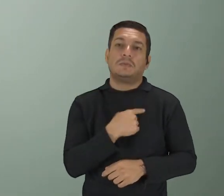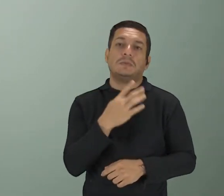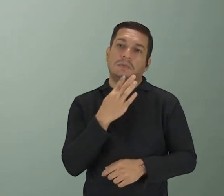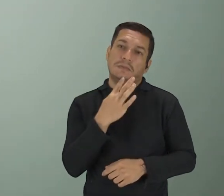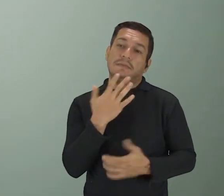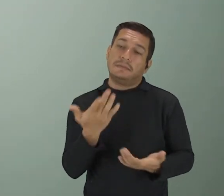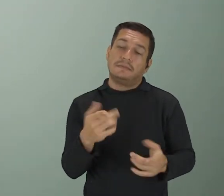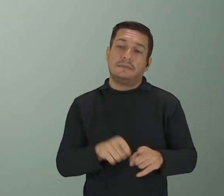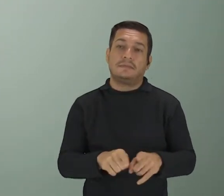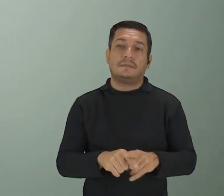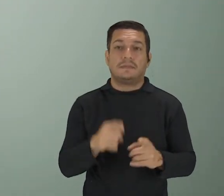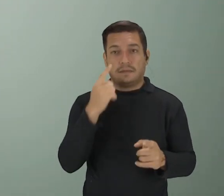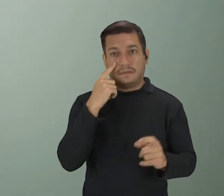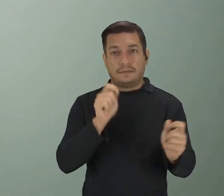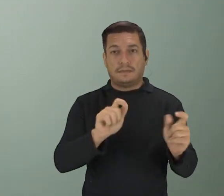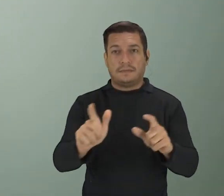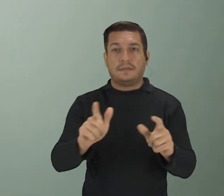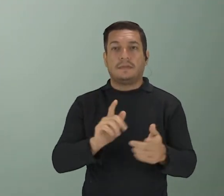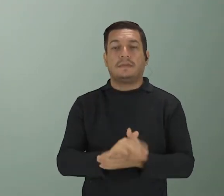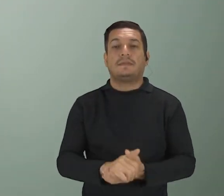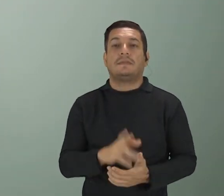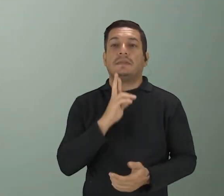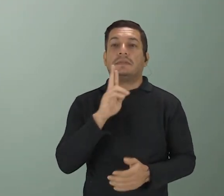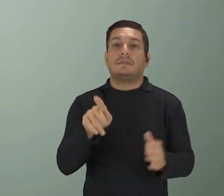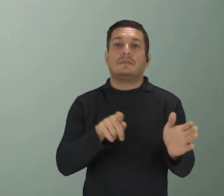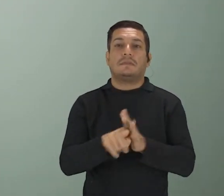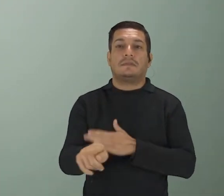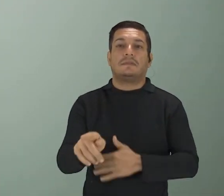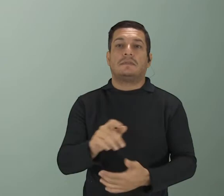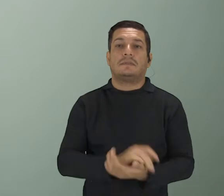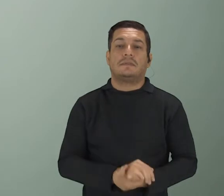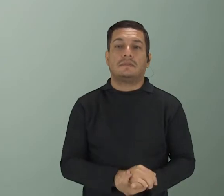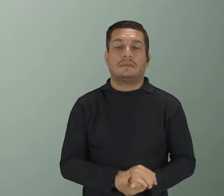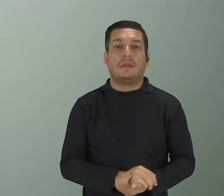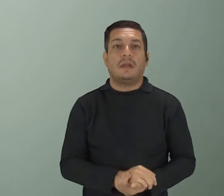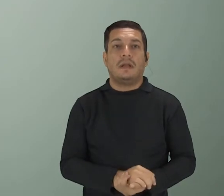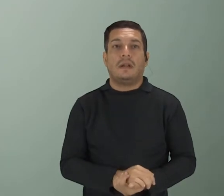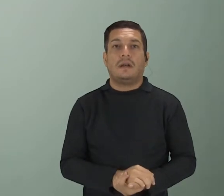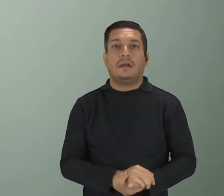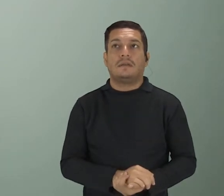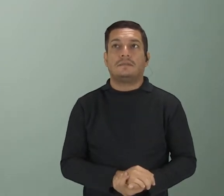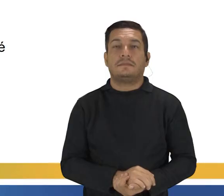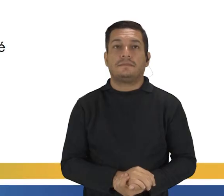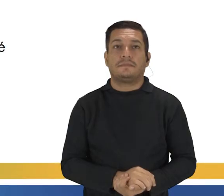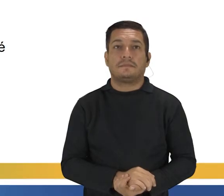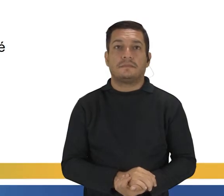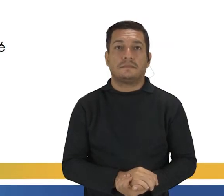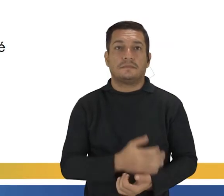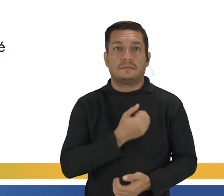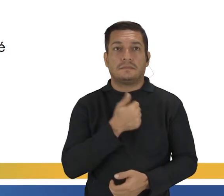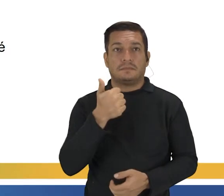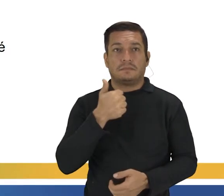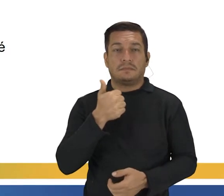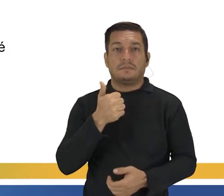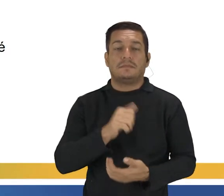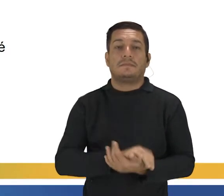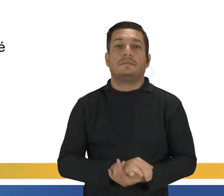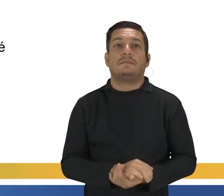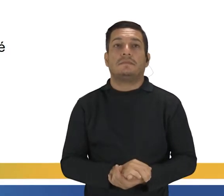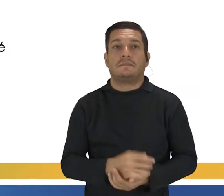conhecimento. Não é? Então, acompanha comigo na tela e vamos resolver essa questão junto. Questão de número